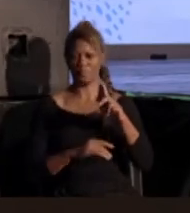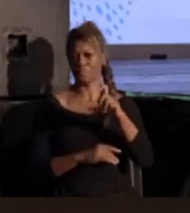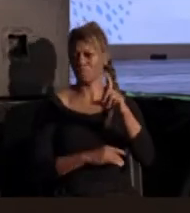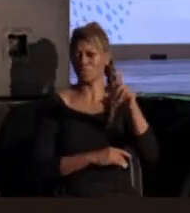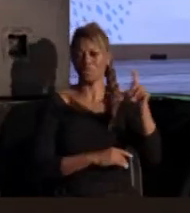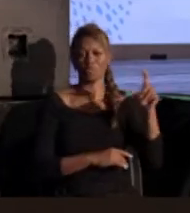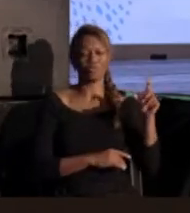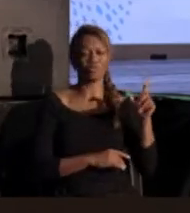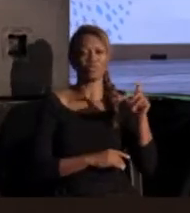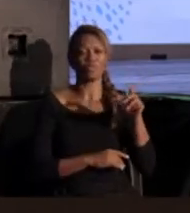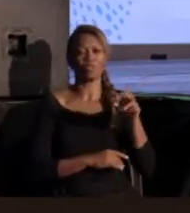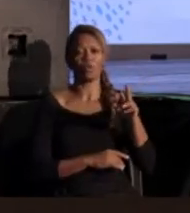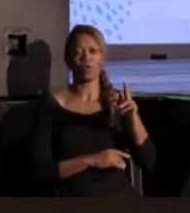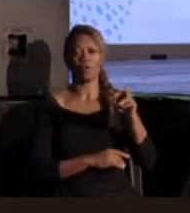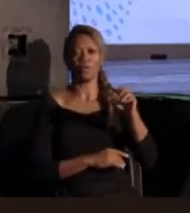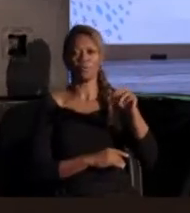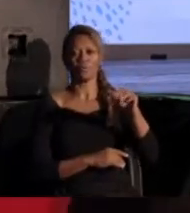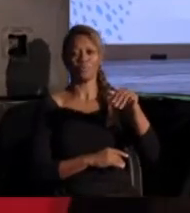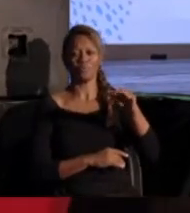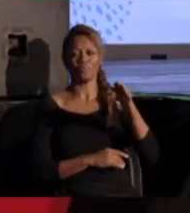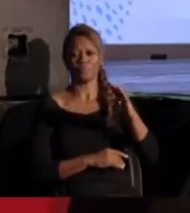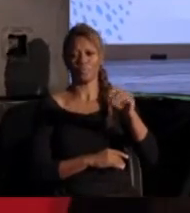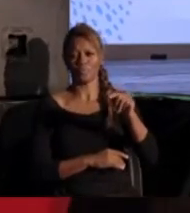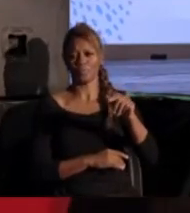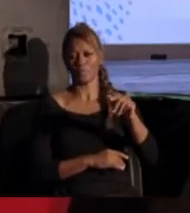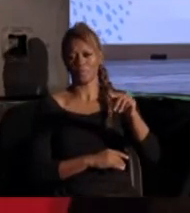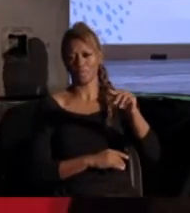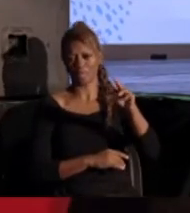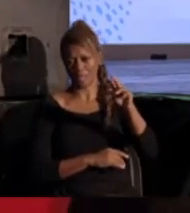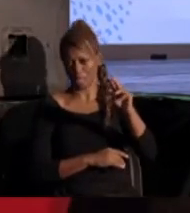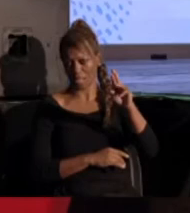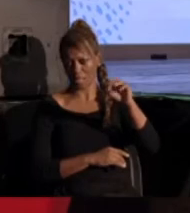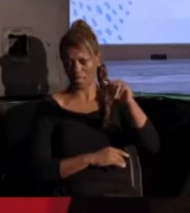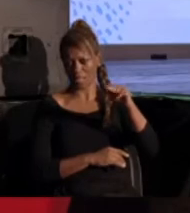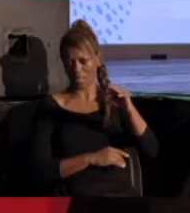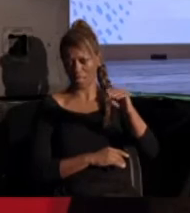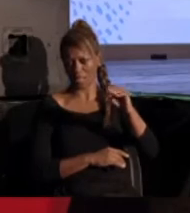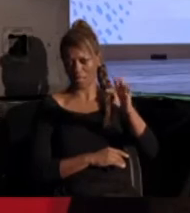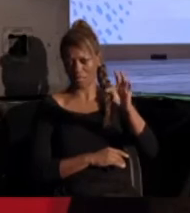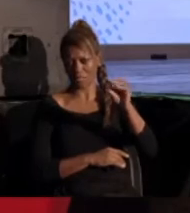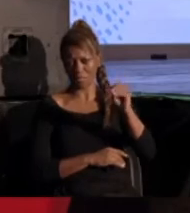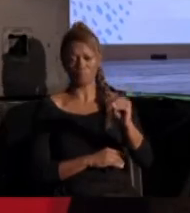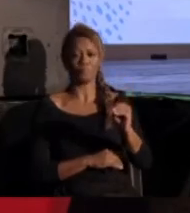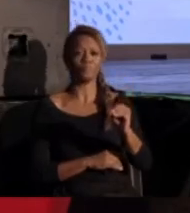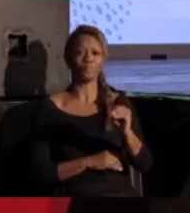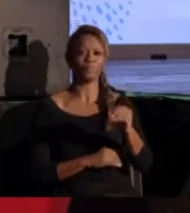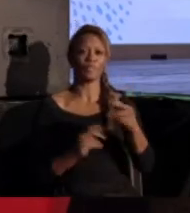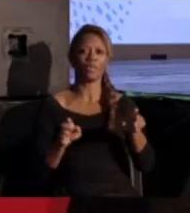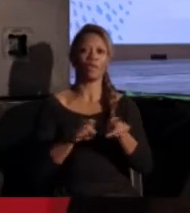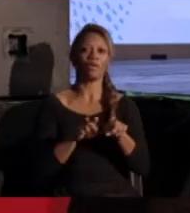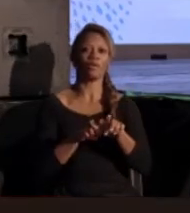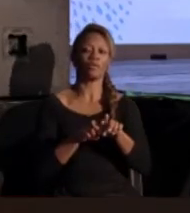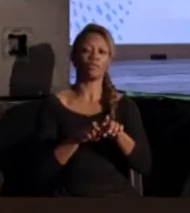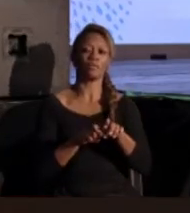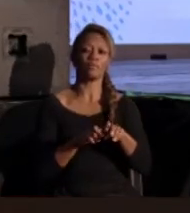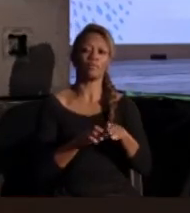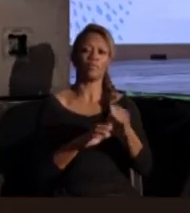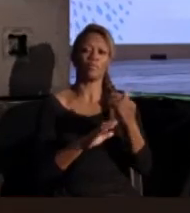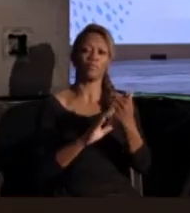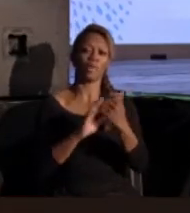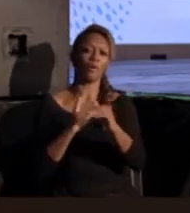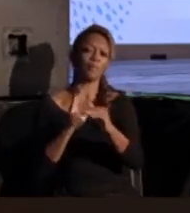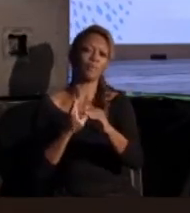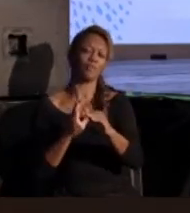Instagram, Nogueira Oficial, Nogueira sem I, tem o YouTube, canal do Nogueira, e deixei meu e-mail também para quem